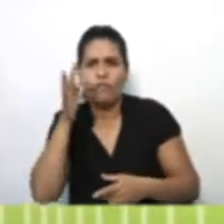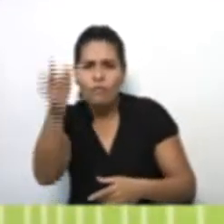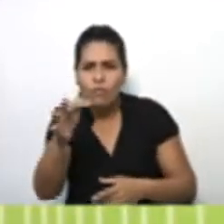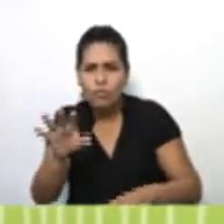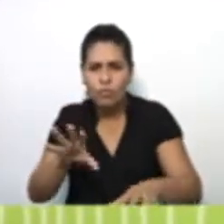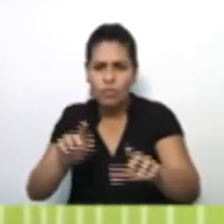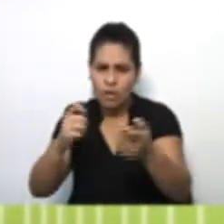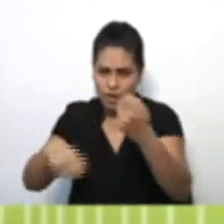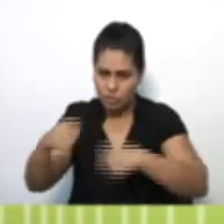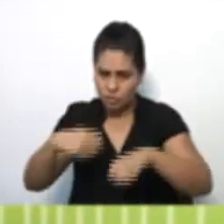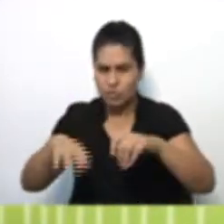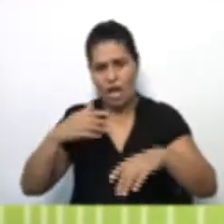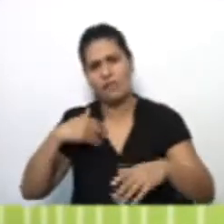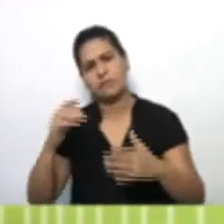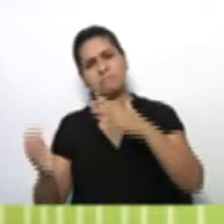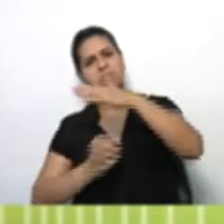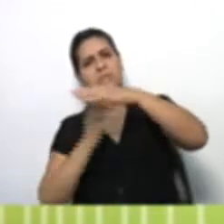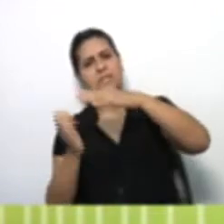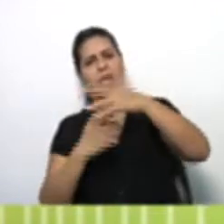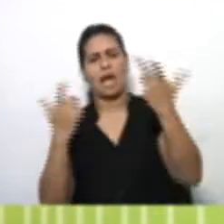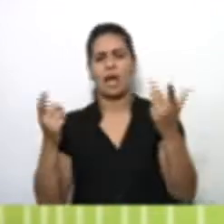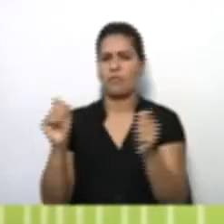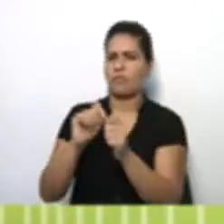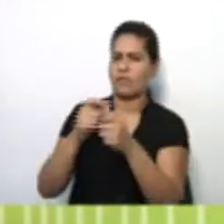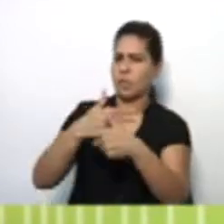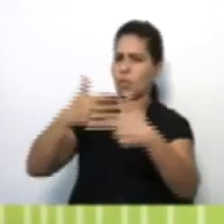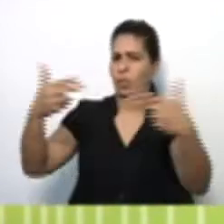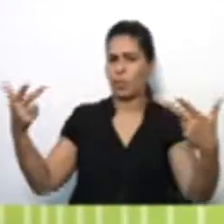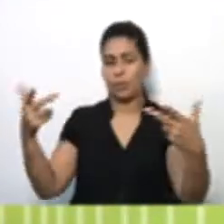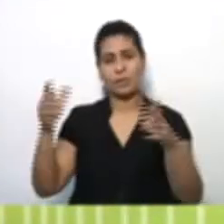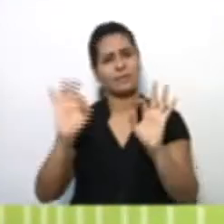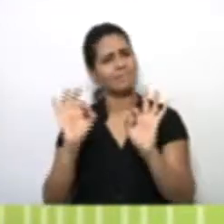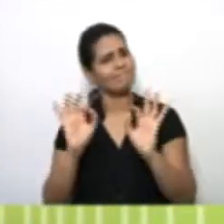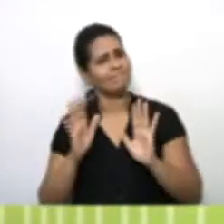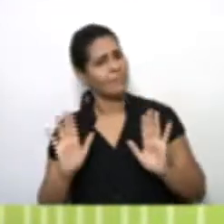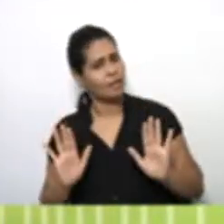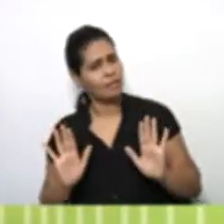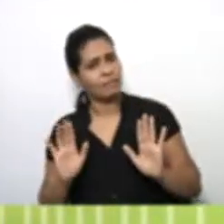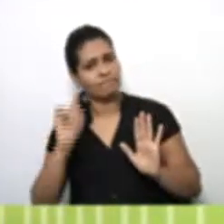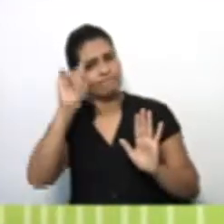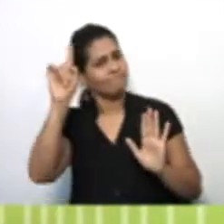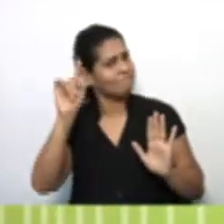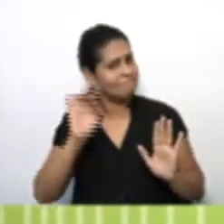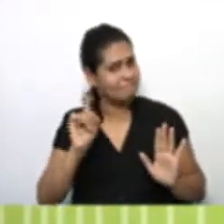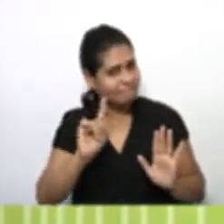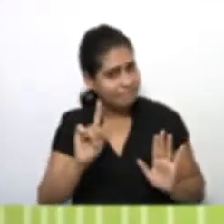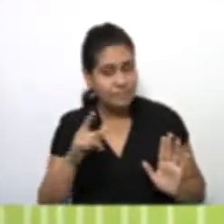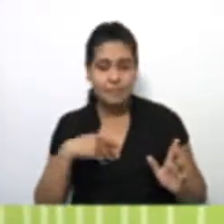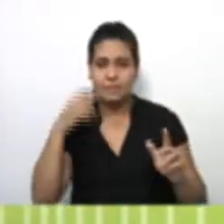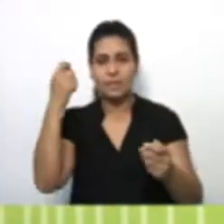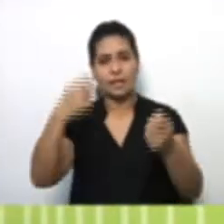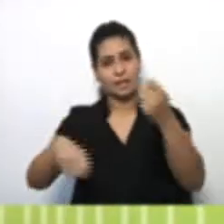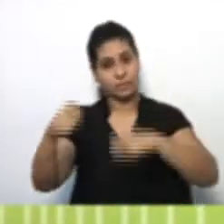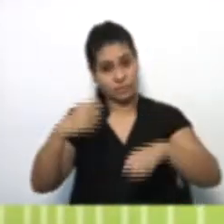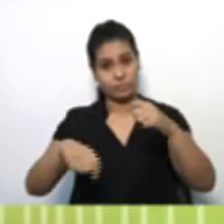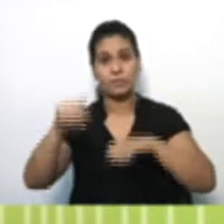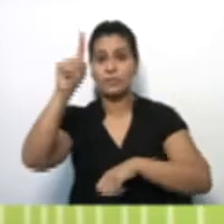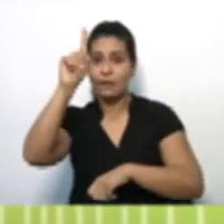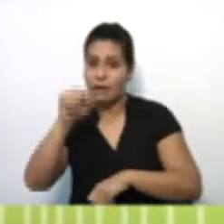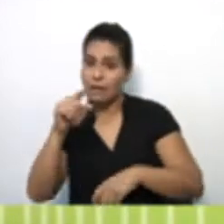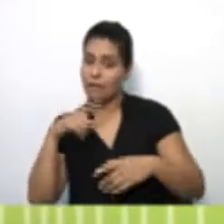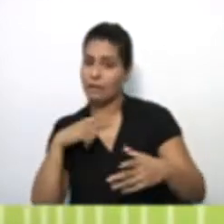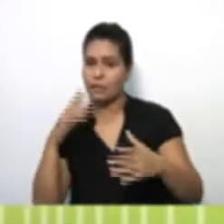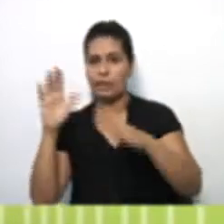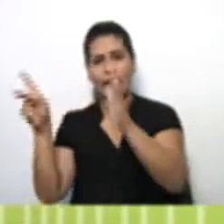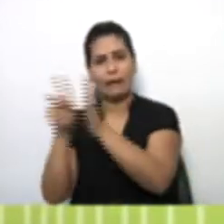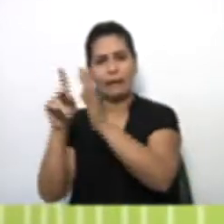que você vai ser um grande empresário ou que você vai produzir muitos bens. Não necessariamente isso. Não é porque a administração é que tem,